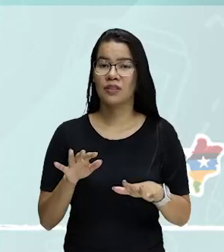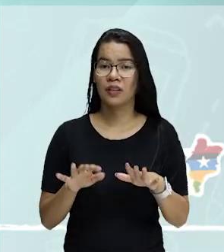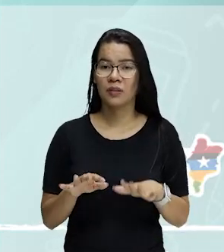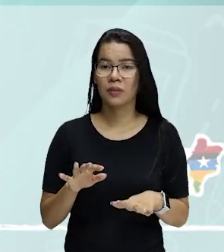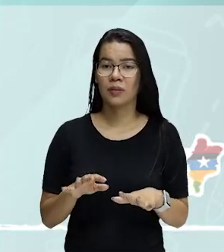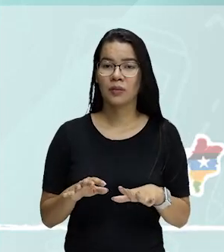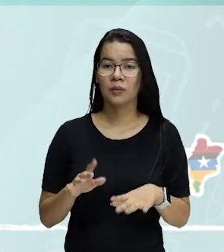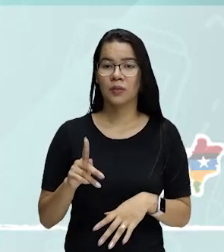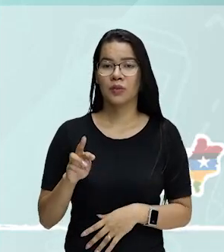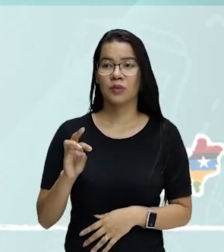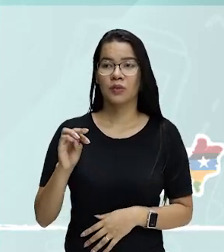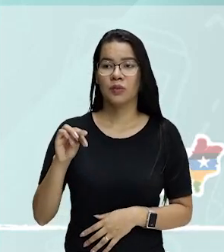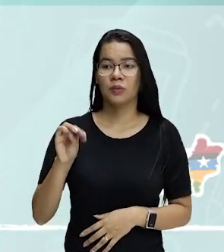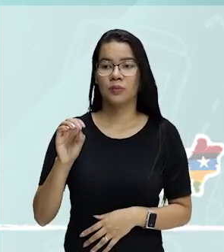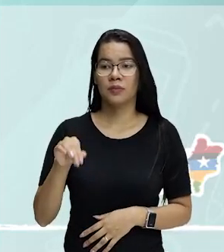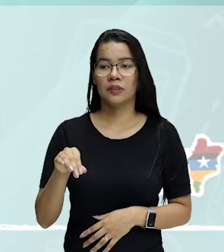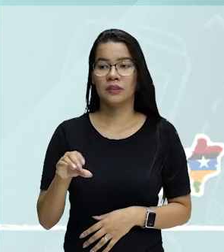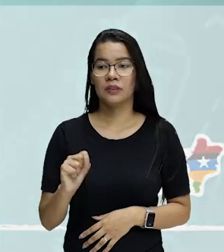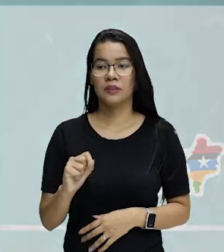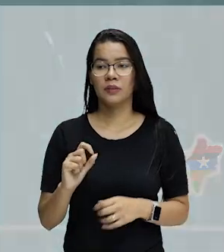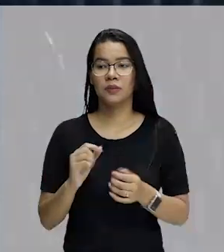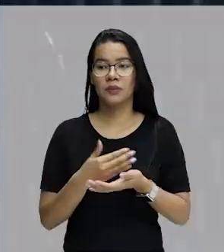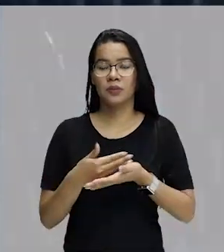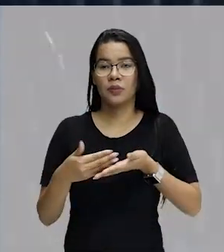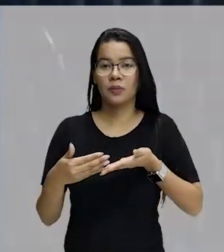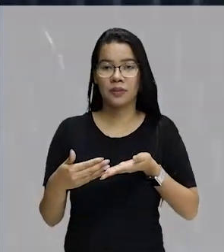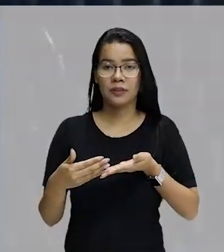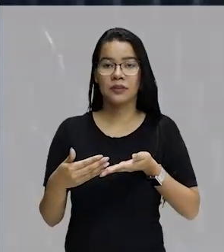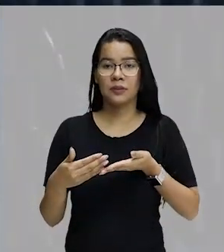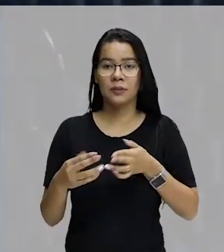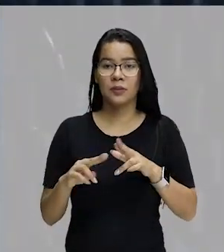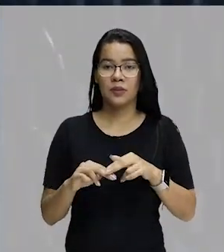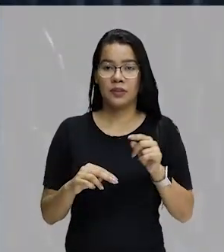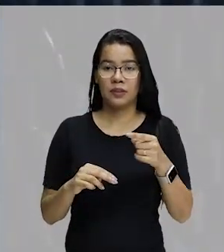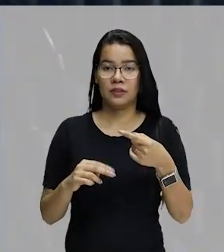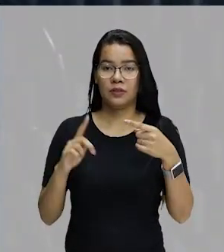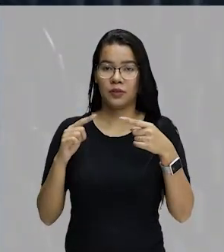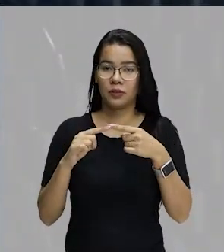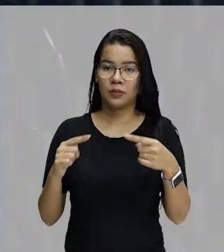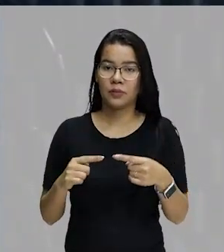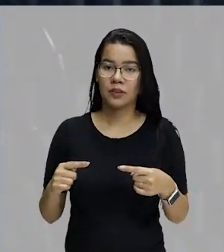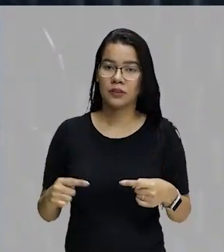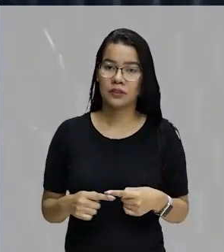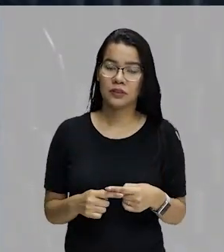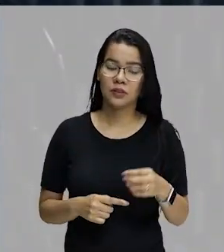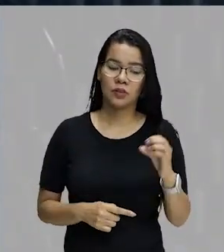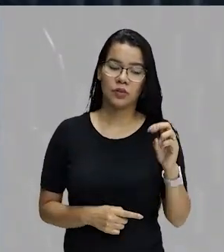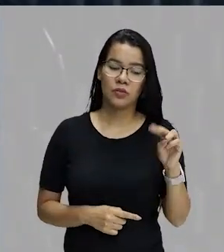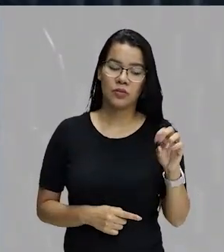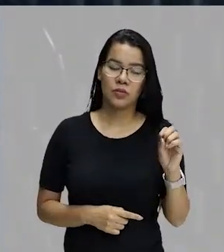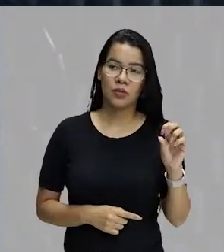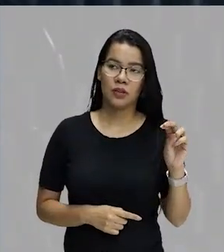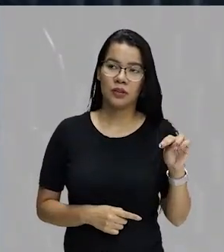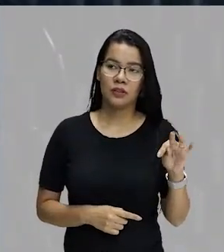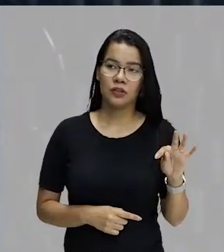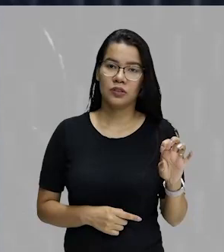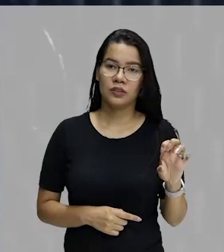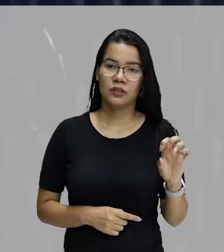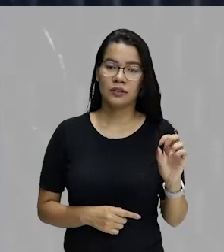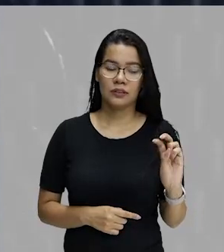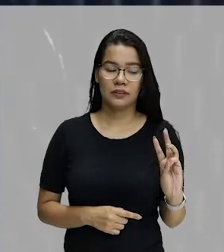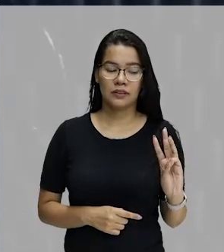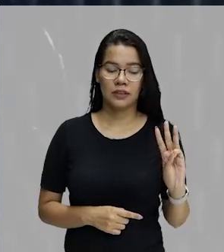os pronomes são formados ou são iniciados por essa combinação da consoante W e